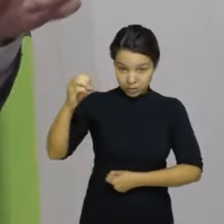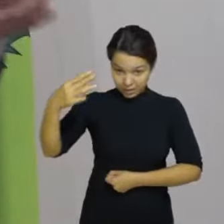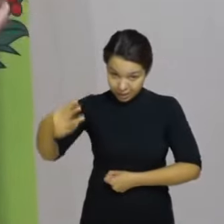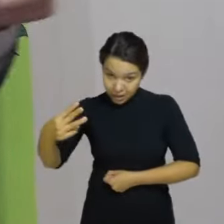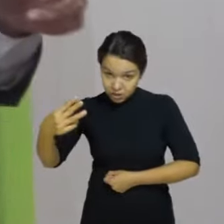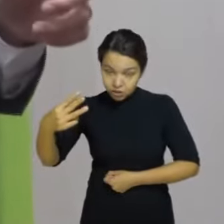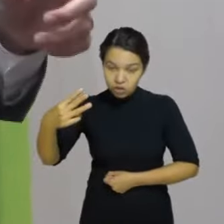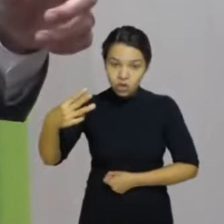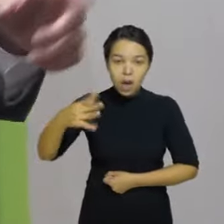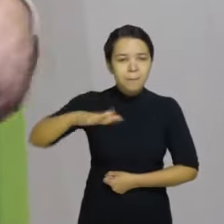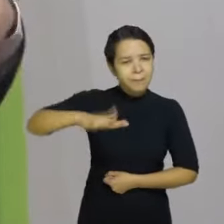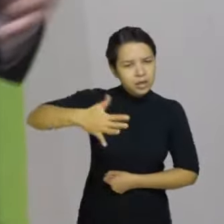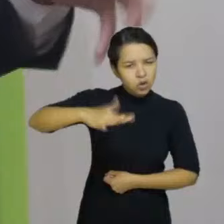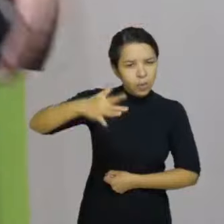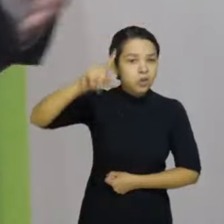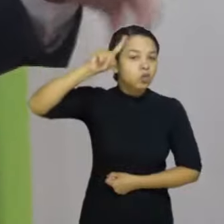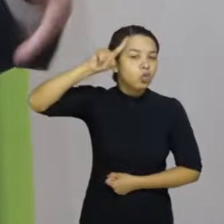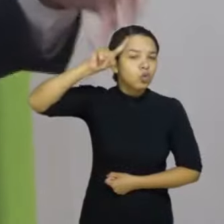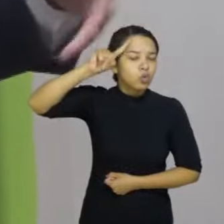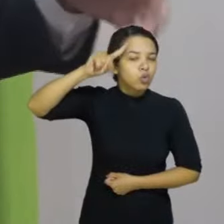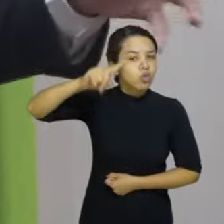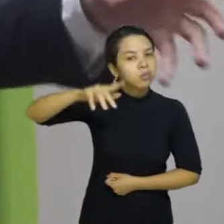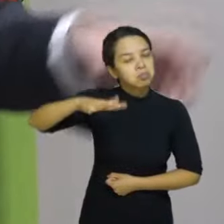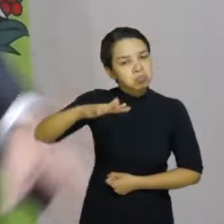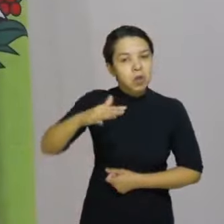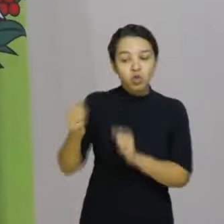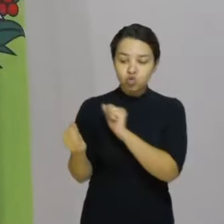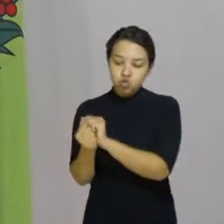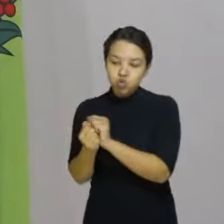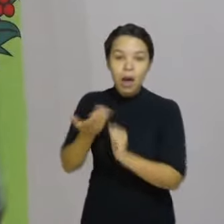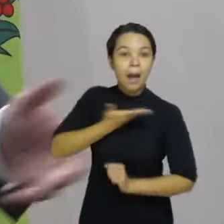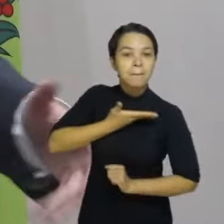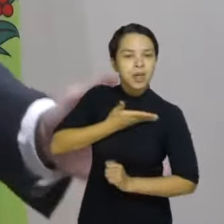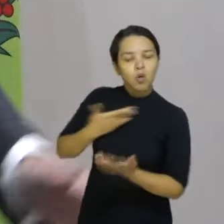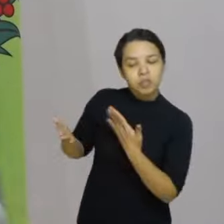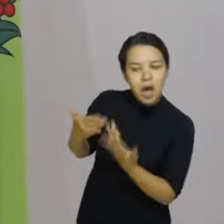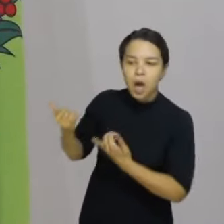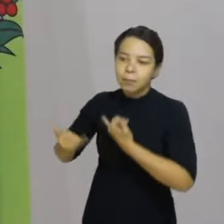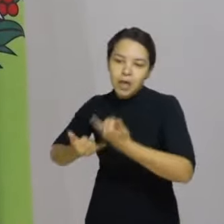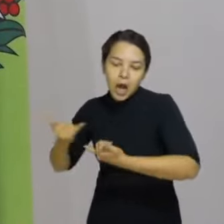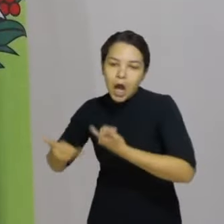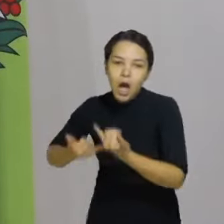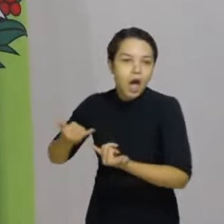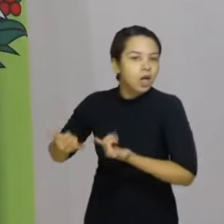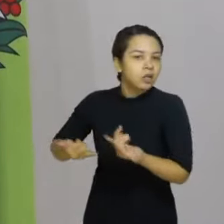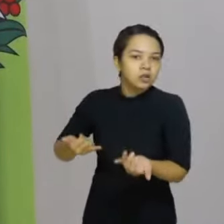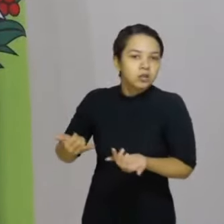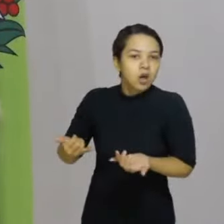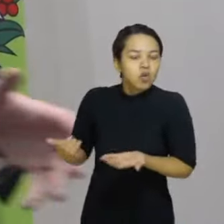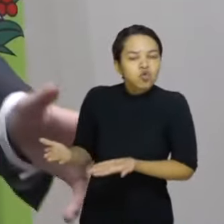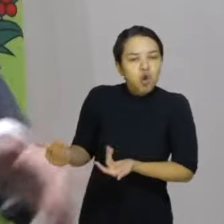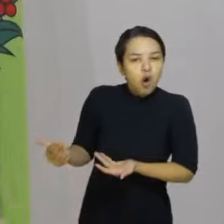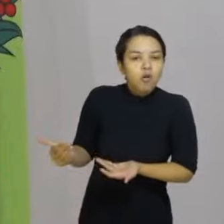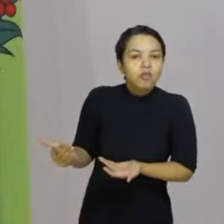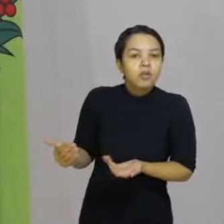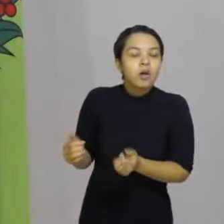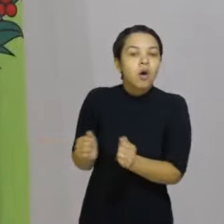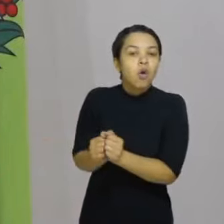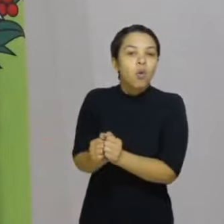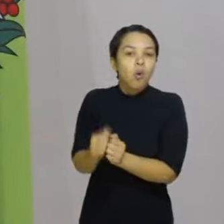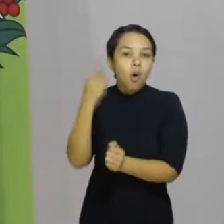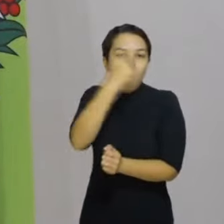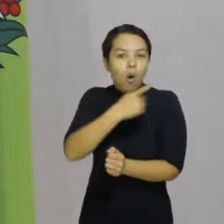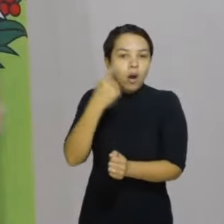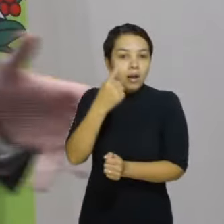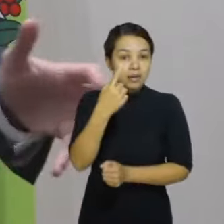Em 2003, a média por dia é que se passavam com os amigos aí nessa faixa, né, enfim, da juventude, da adolescência, 160 minutos